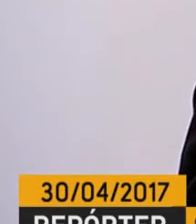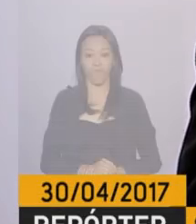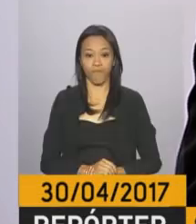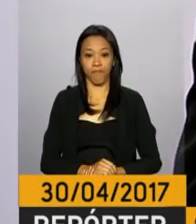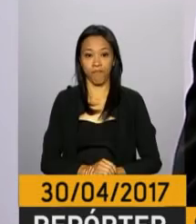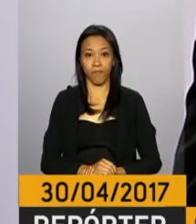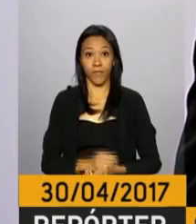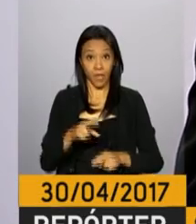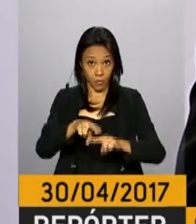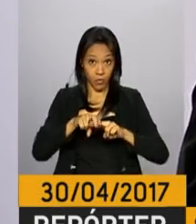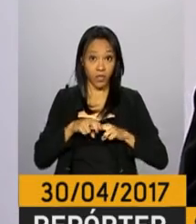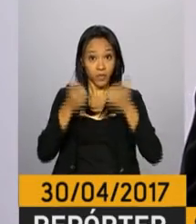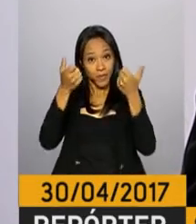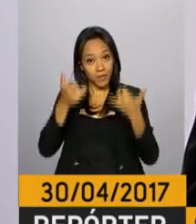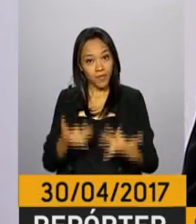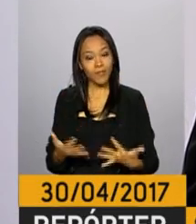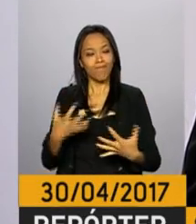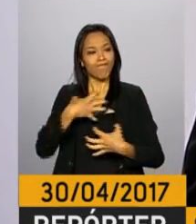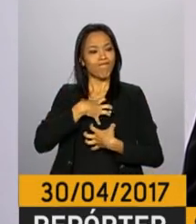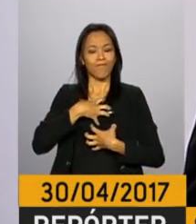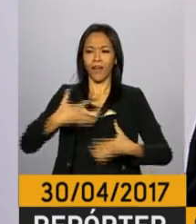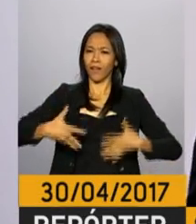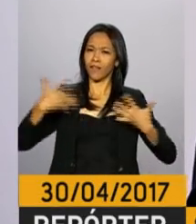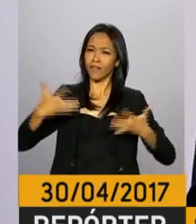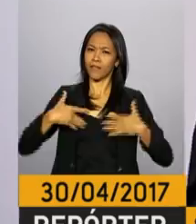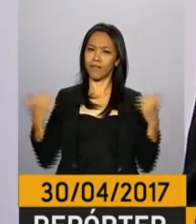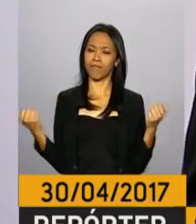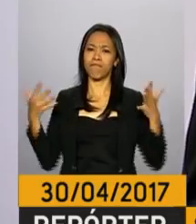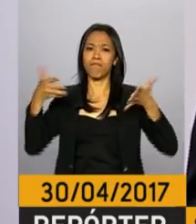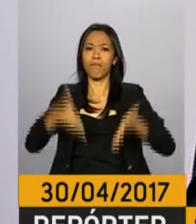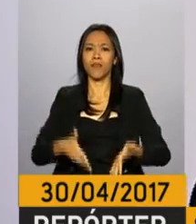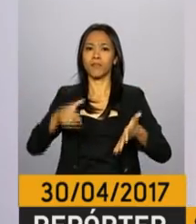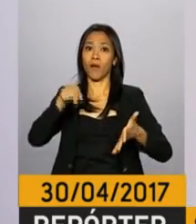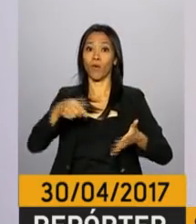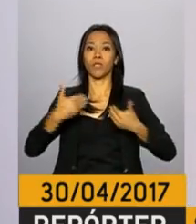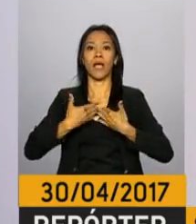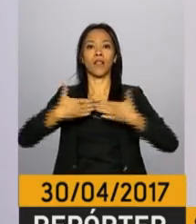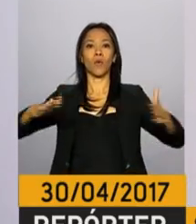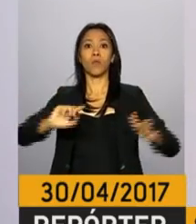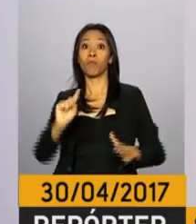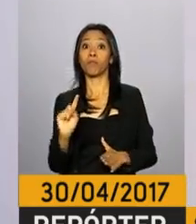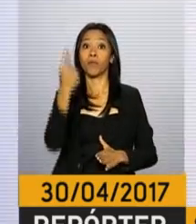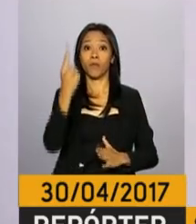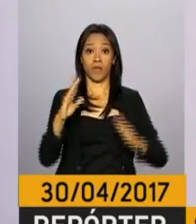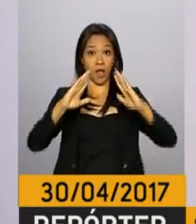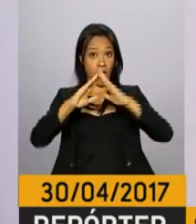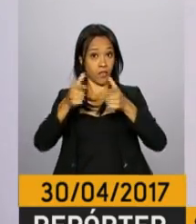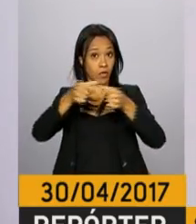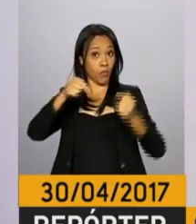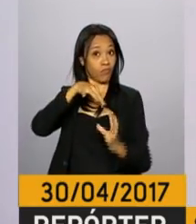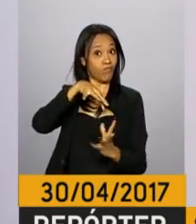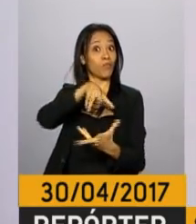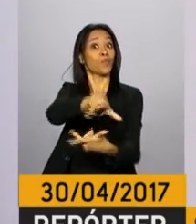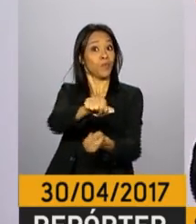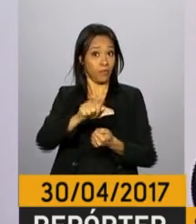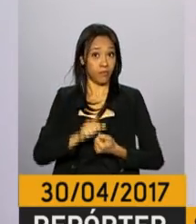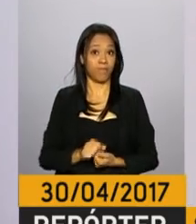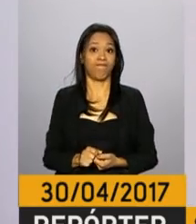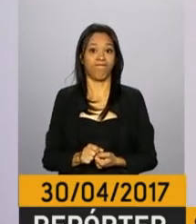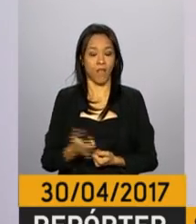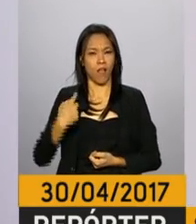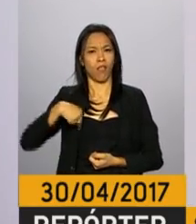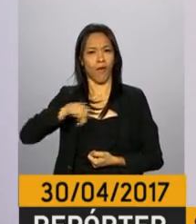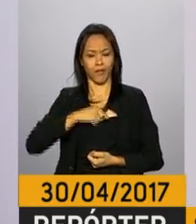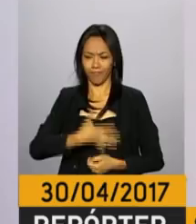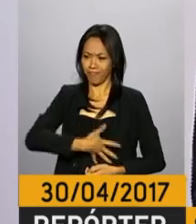digo que é uma alegria participar da inauguração da primeira Casa do Japão no mundo. Nós tivemos